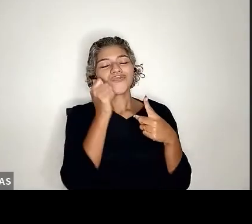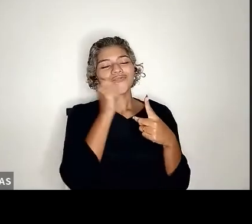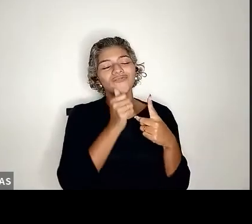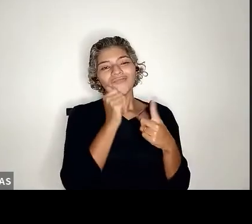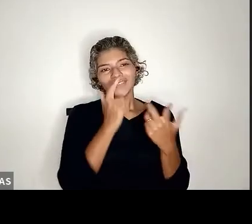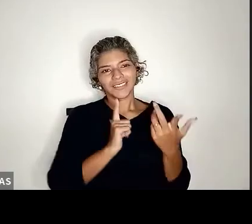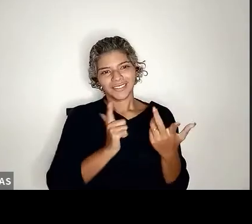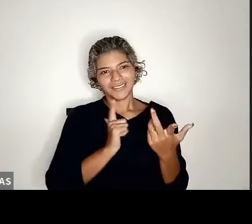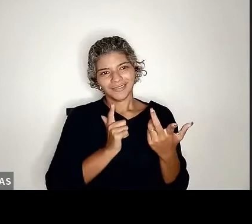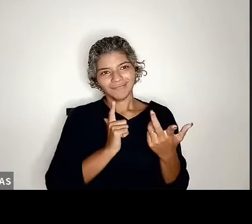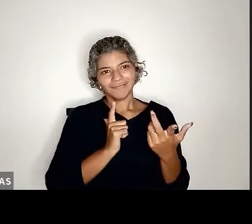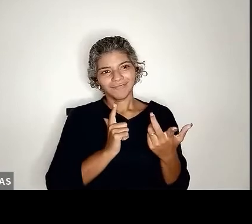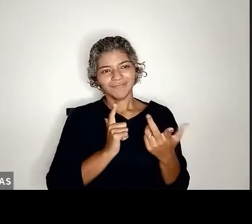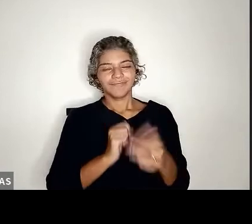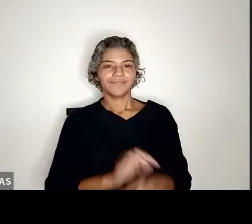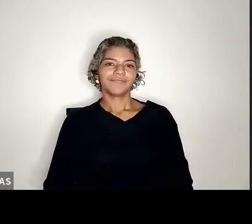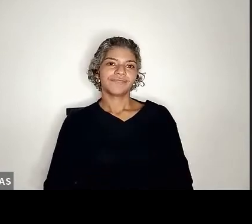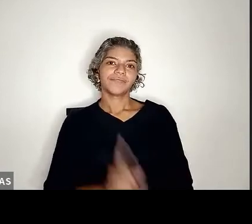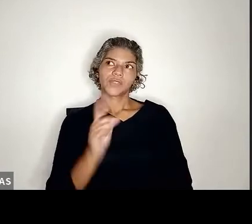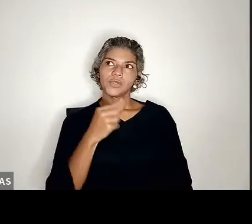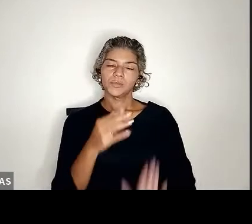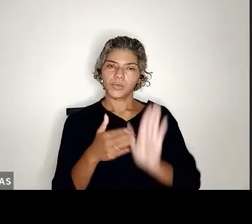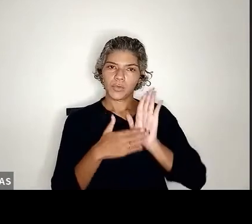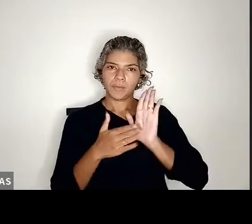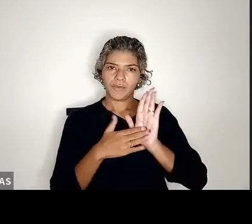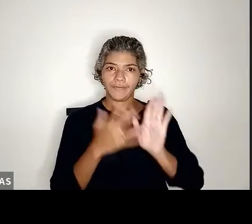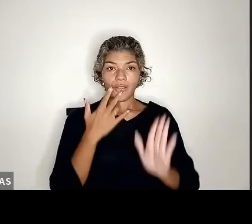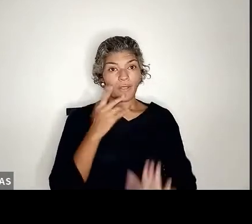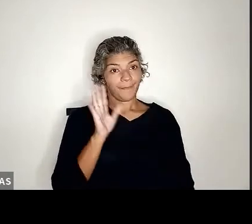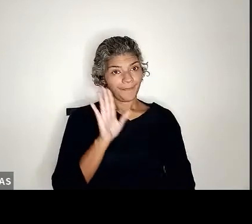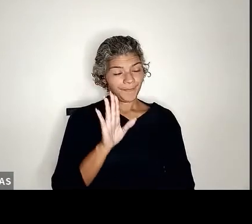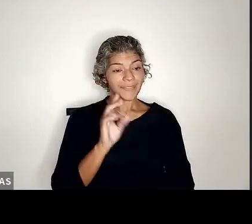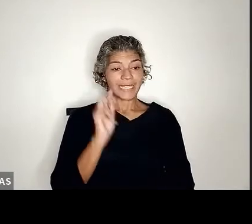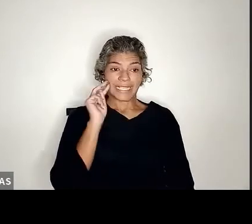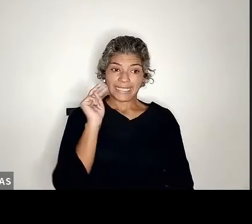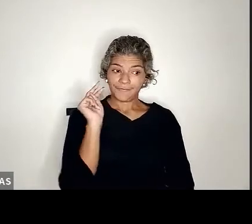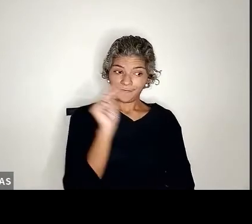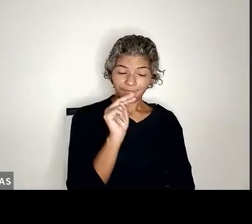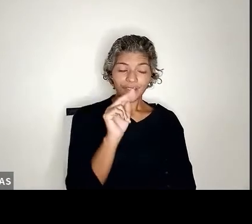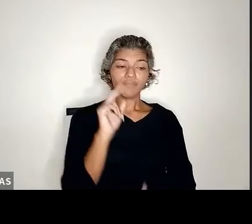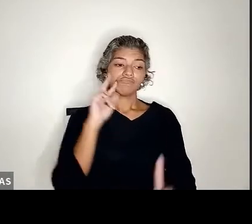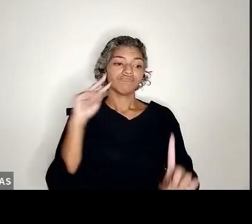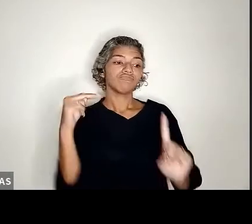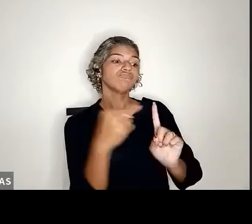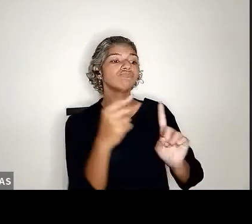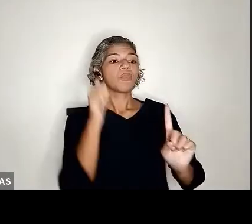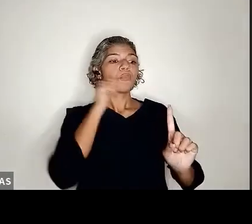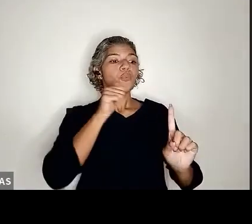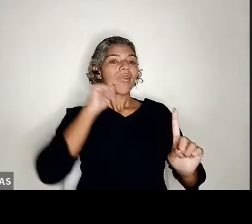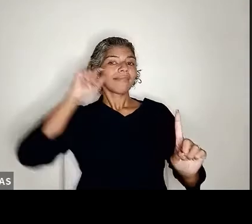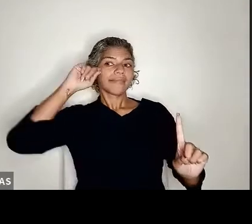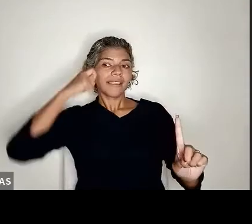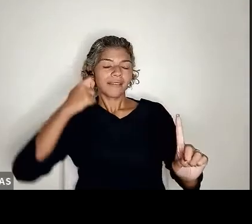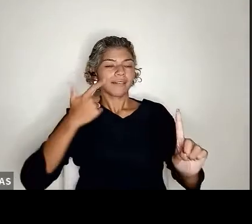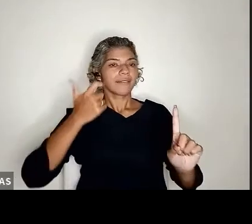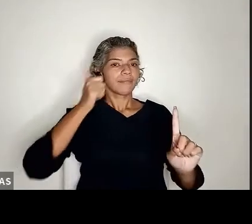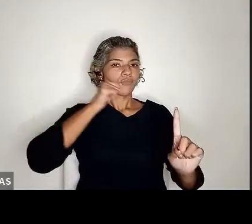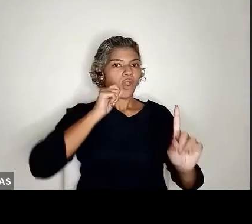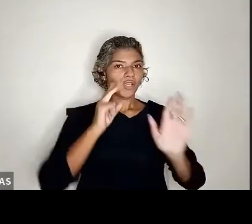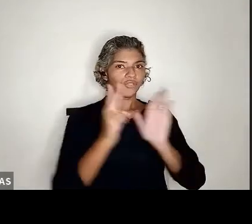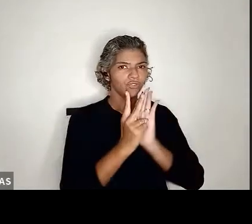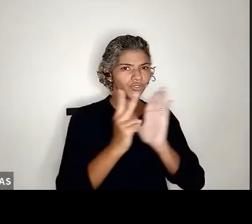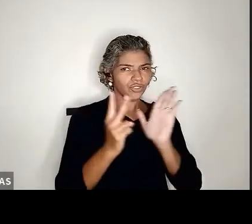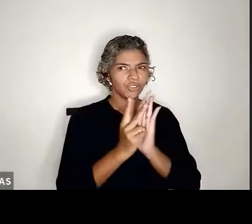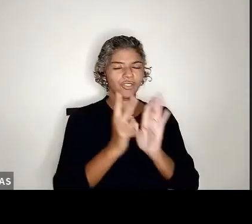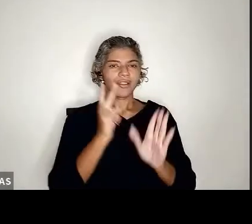dizer, mas olha que isso aqui está olhando para a particularidade das mulheres negras, das mulheres indígenas, das mulheres trans, enfim, né?